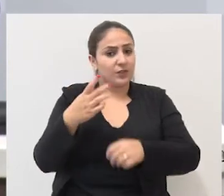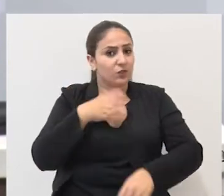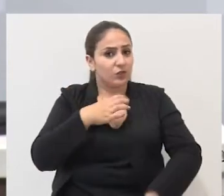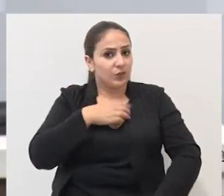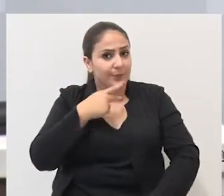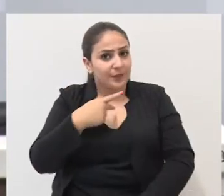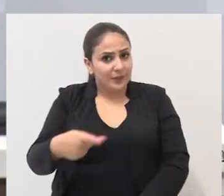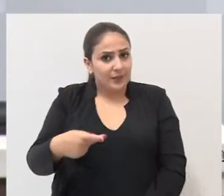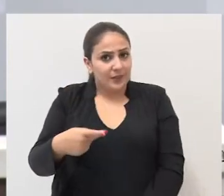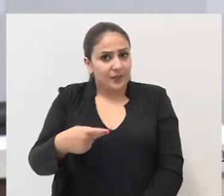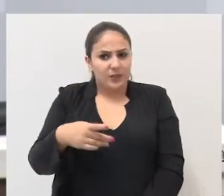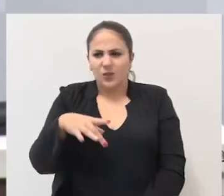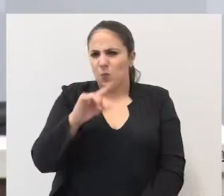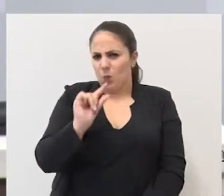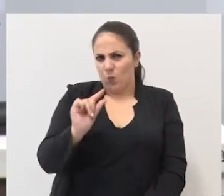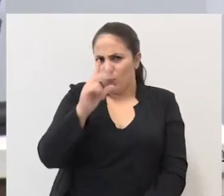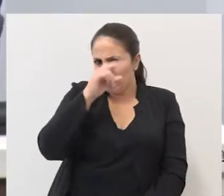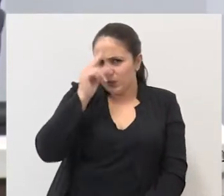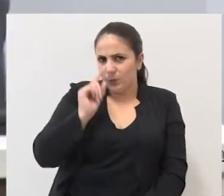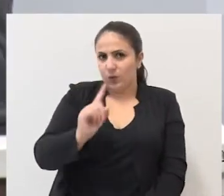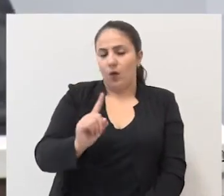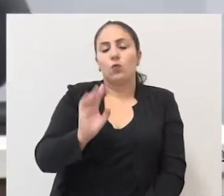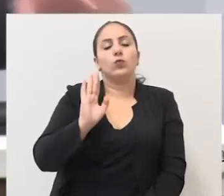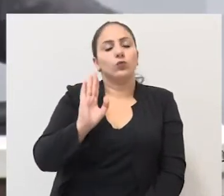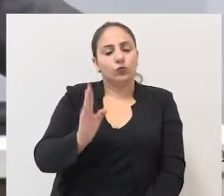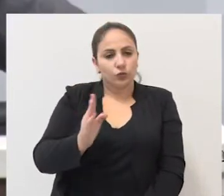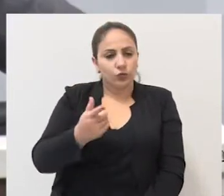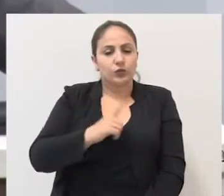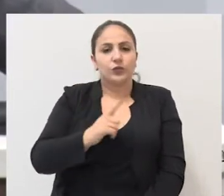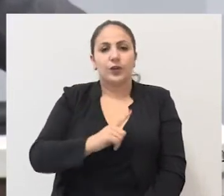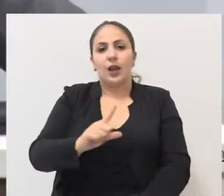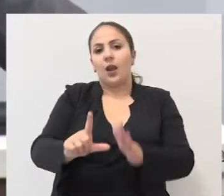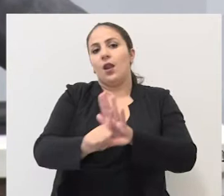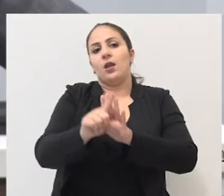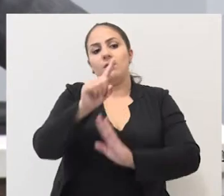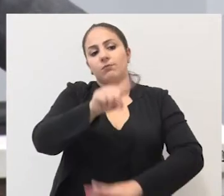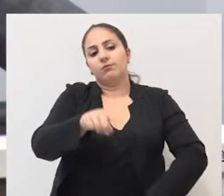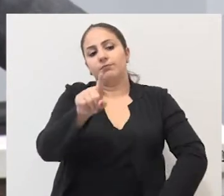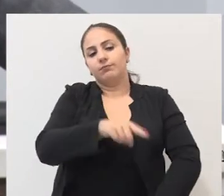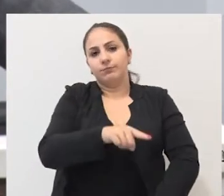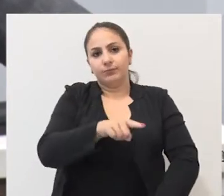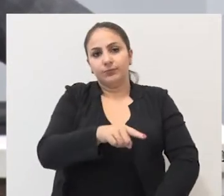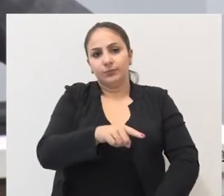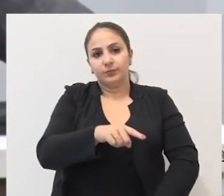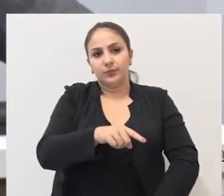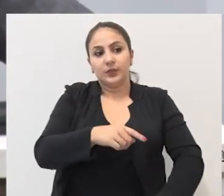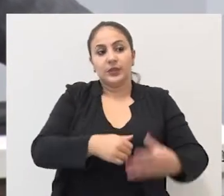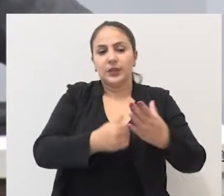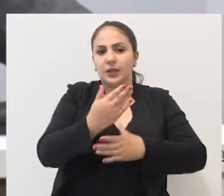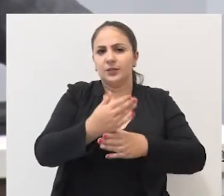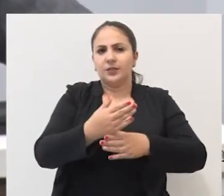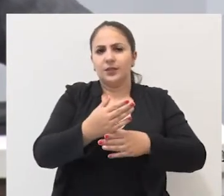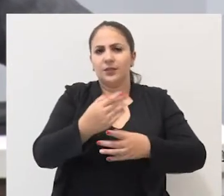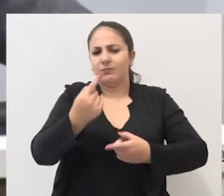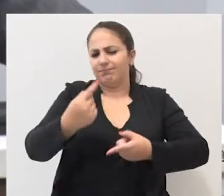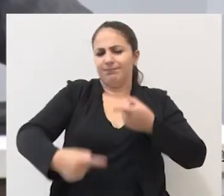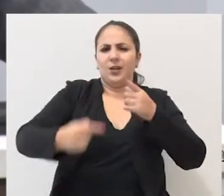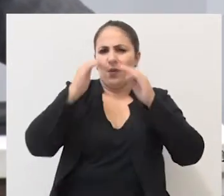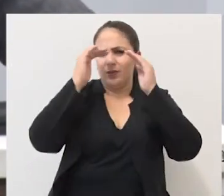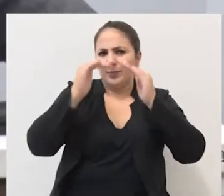forma, presidente, e não são poucos, já tiveram a sua legislação anulada, considerada